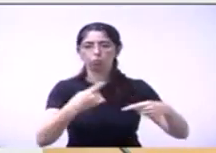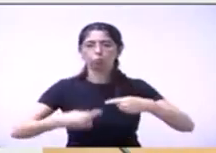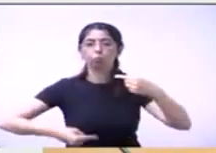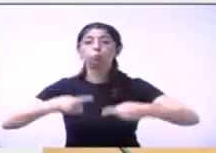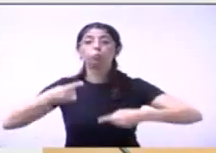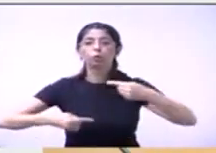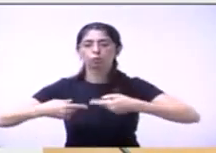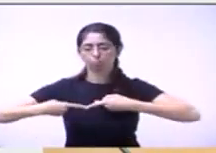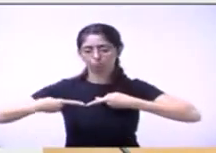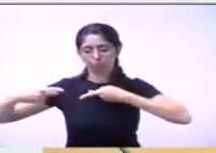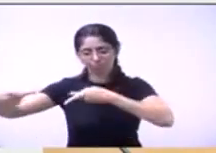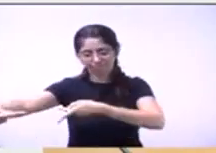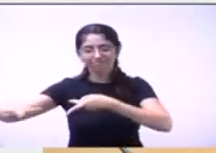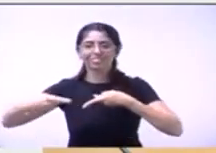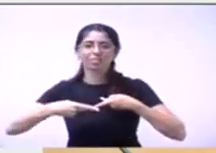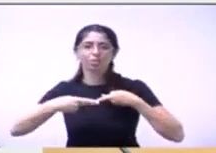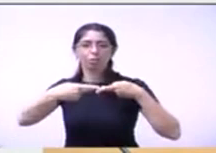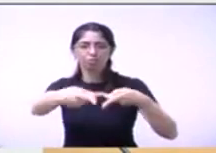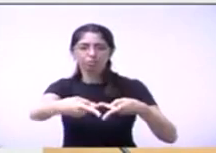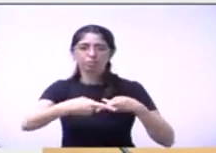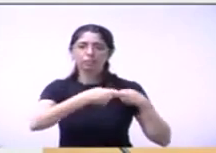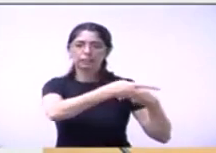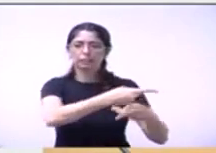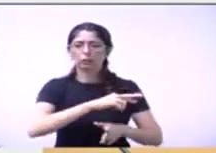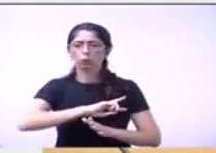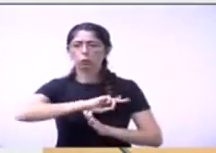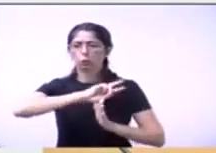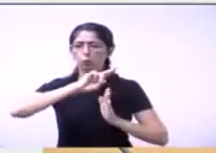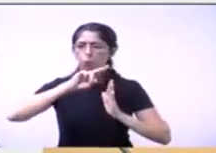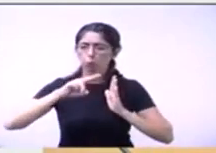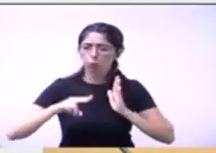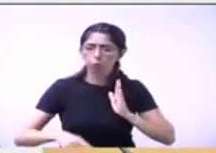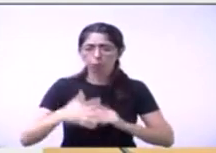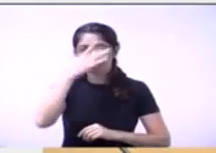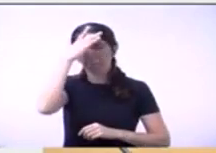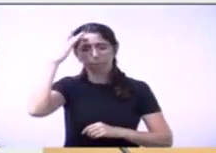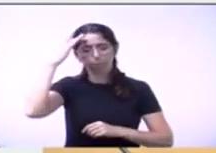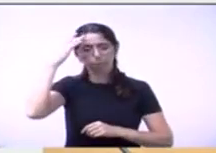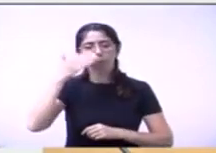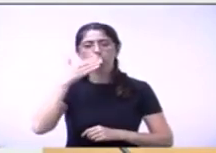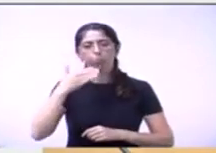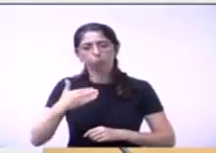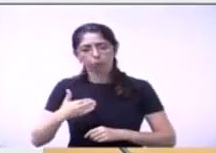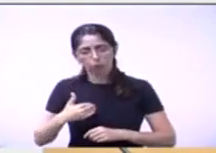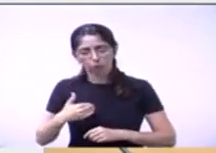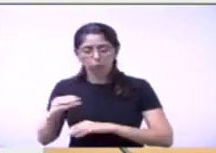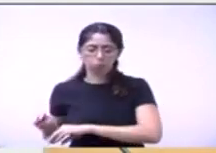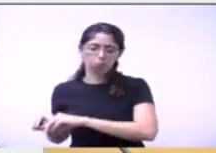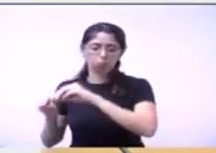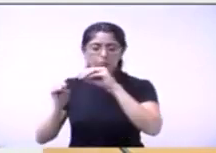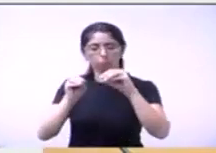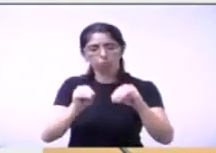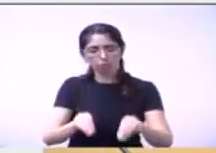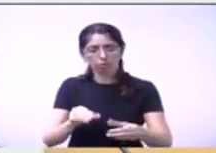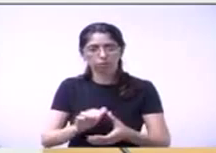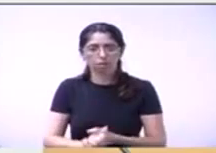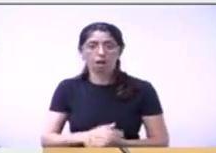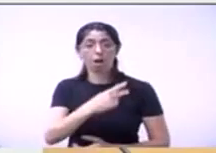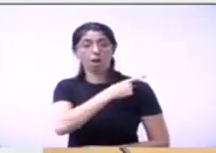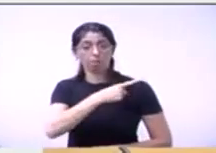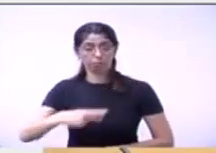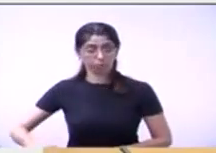outros partidos, pessoas que, lideranças, presidente de partidos,